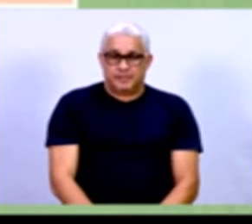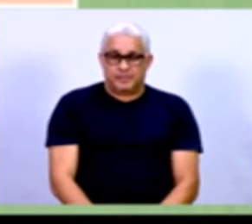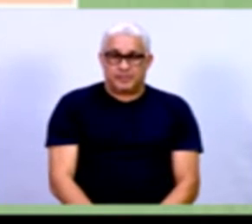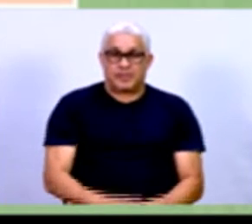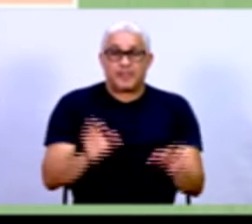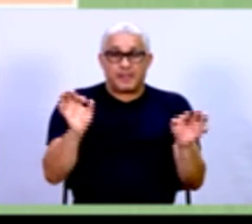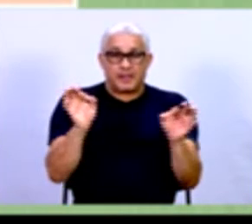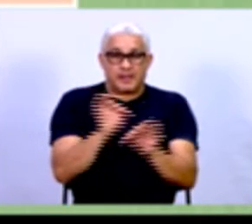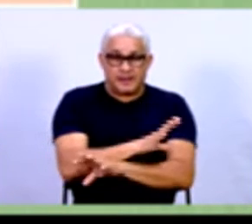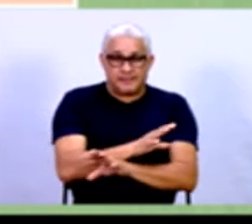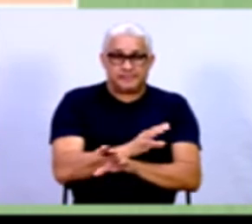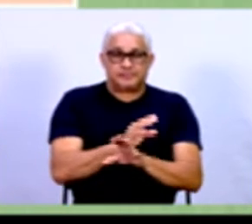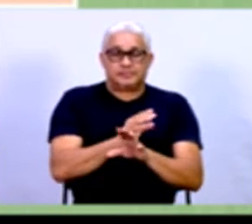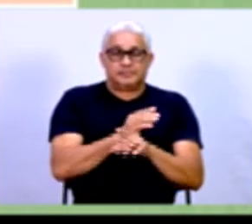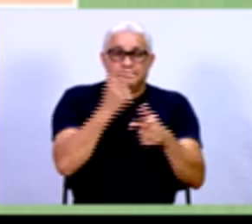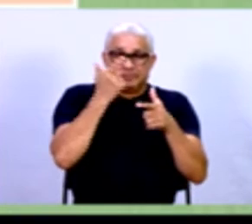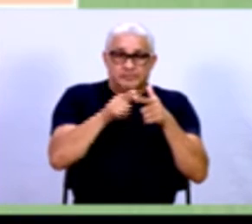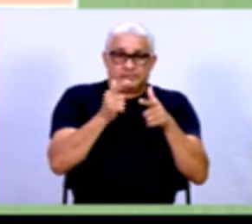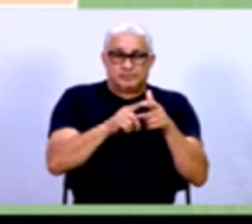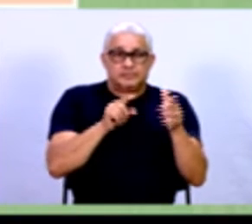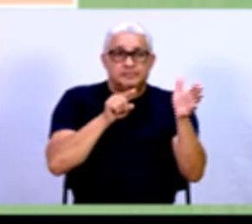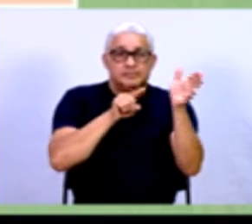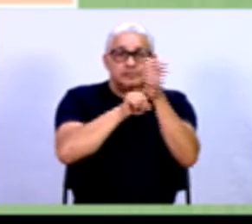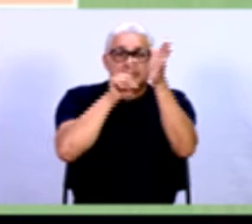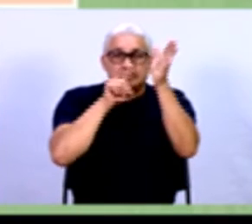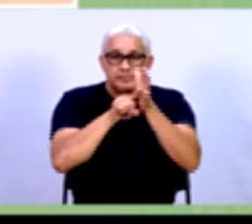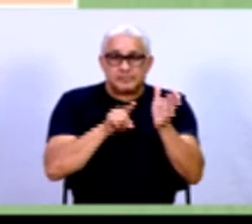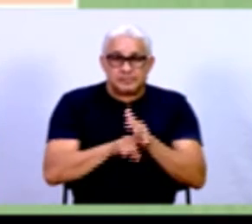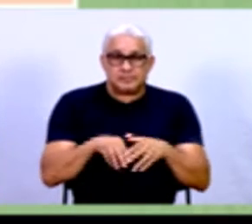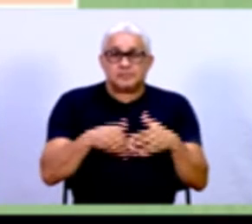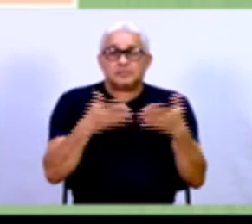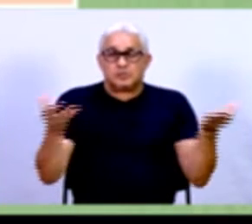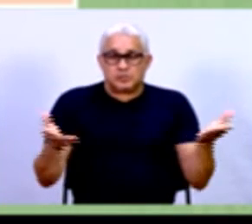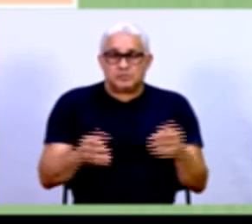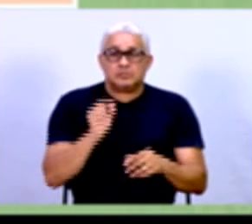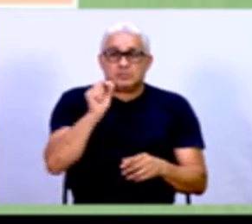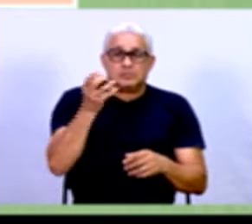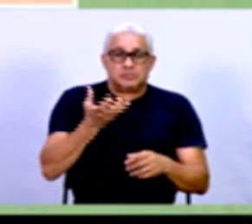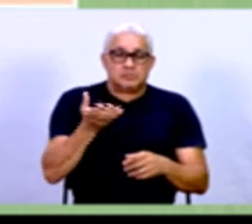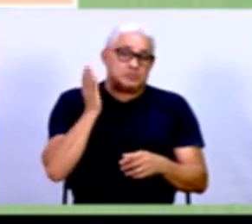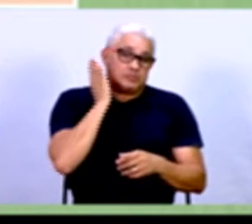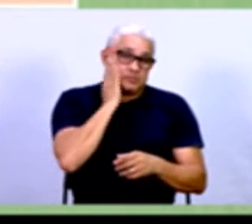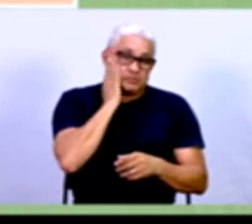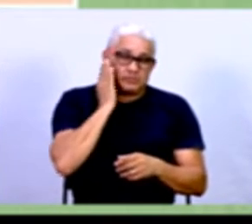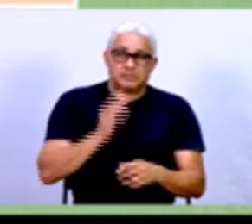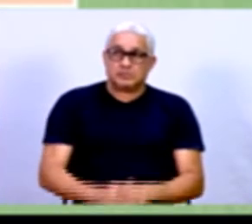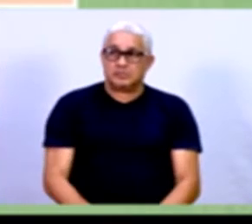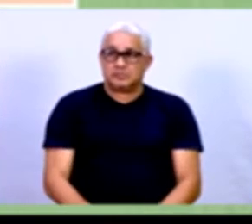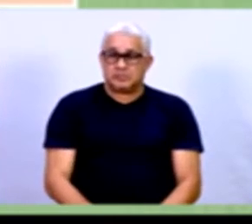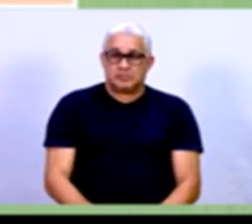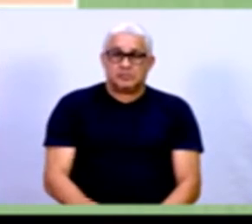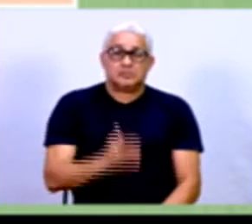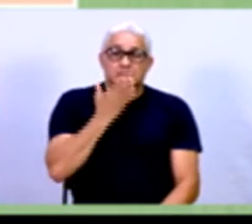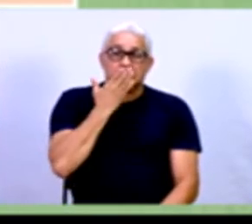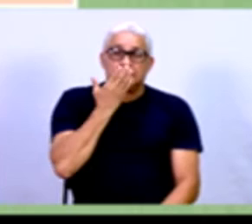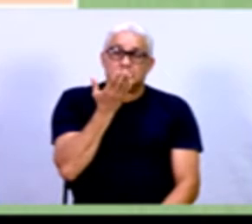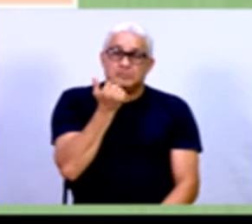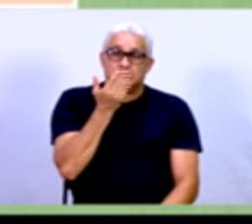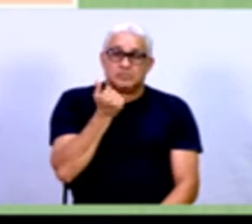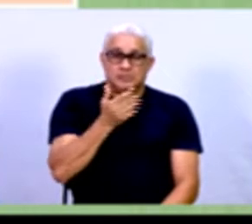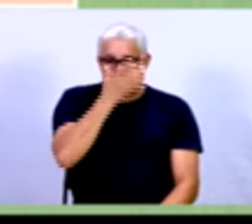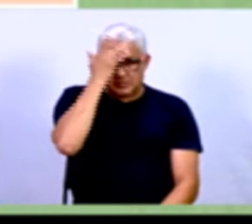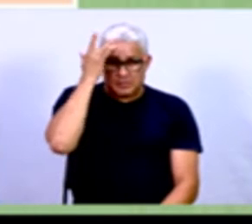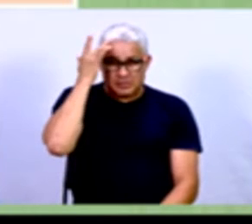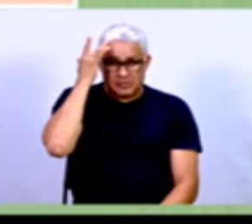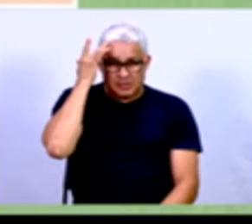definição do problema, quais perguntas aqui que a gente tem? O que queremos saber? Ó, que tipo de alimentos a maioria das